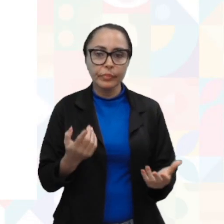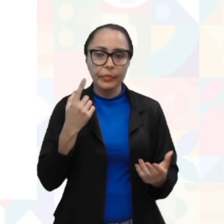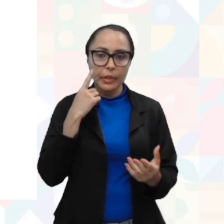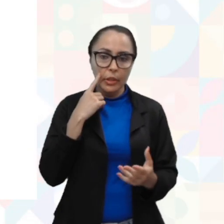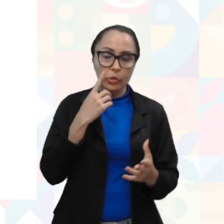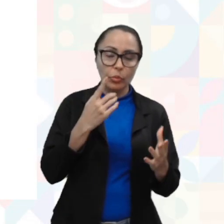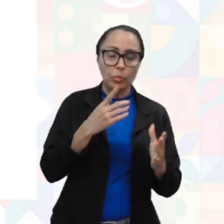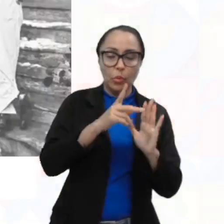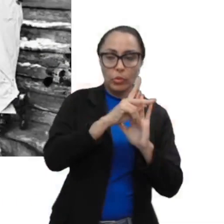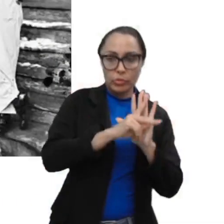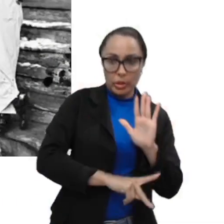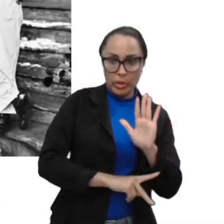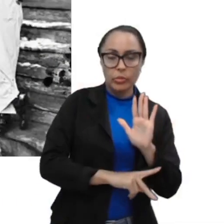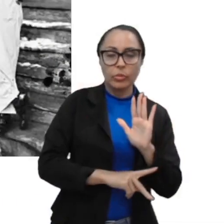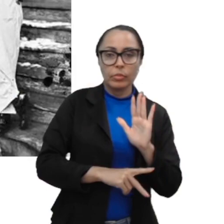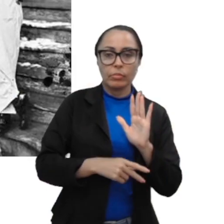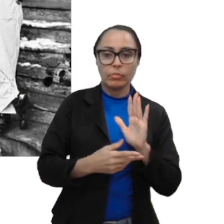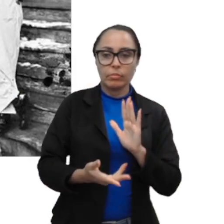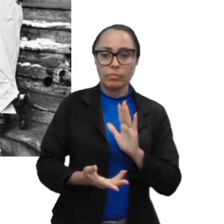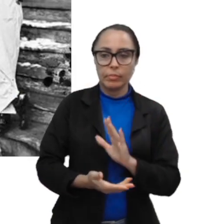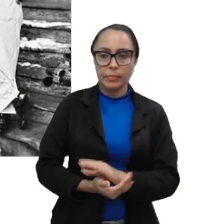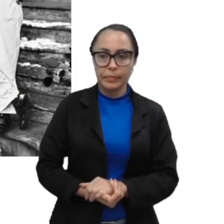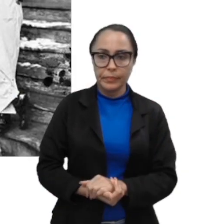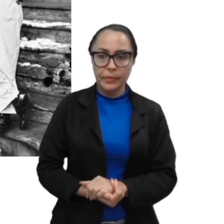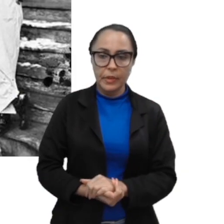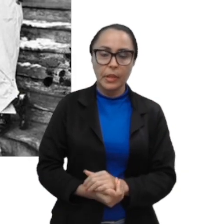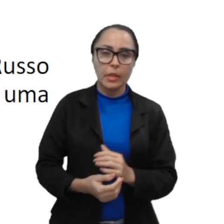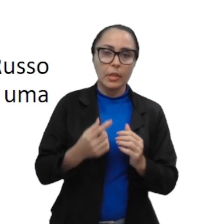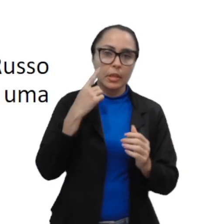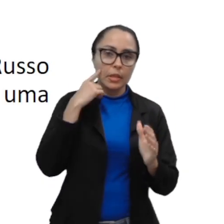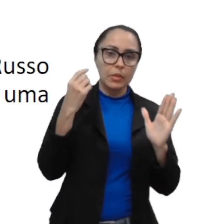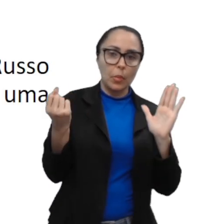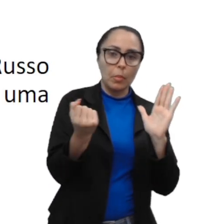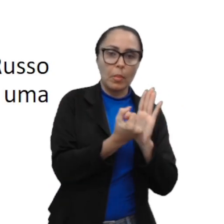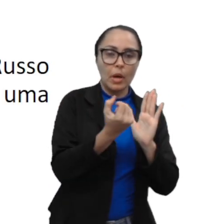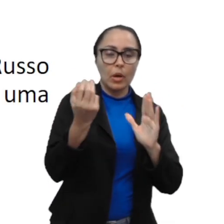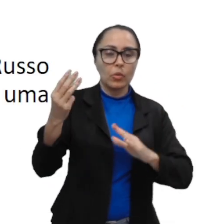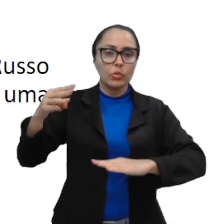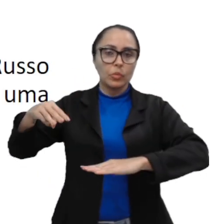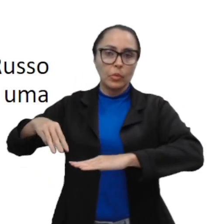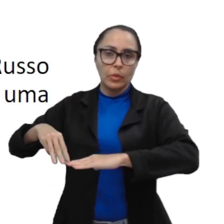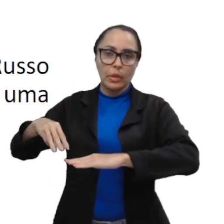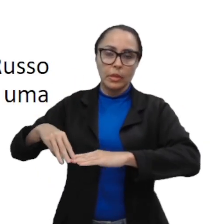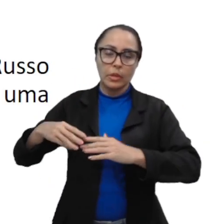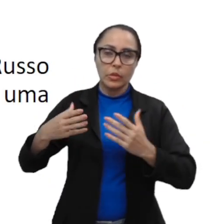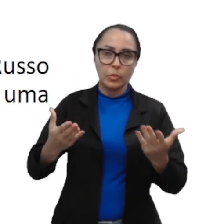dos projetos que ele executou, que são marcos modernistas de arquitetura, né?